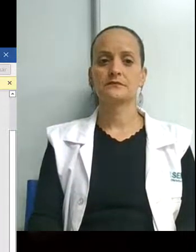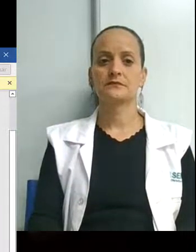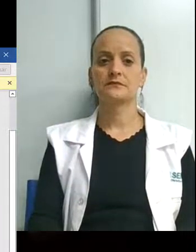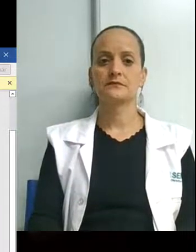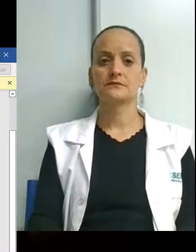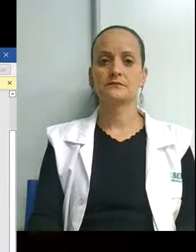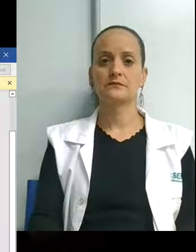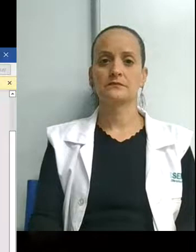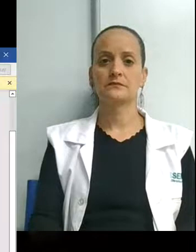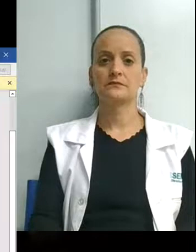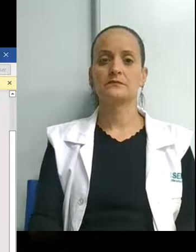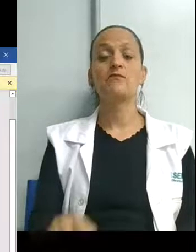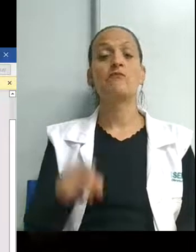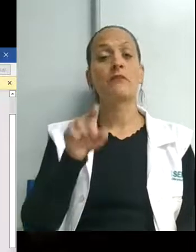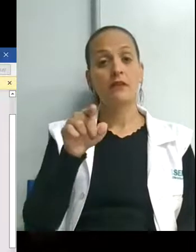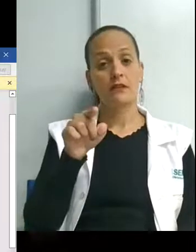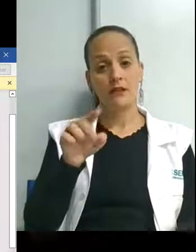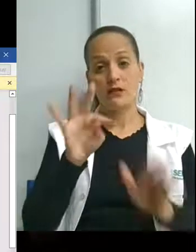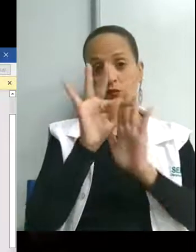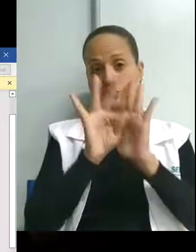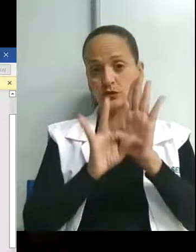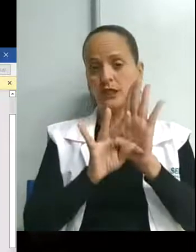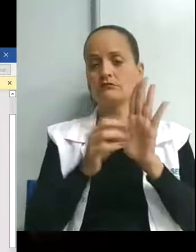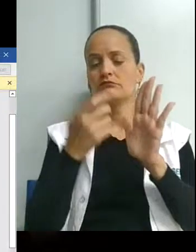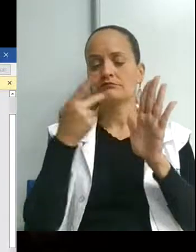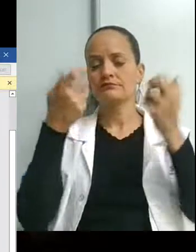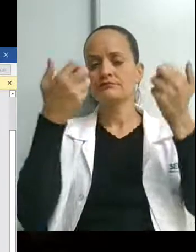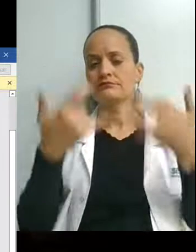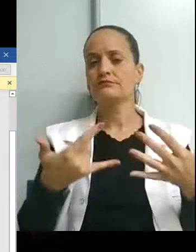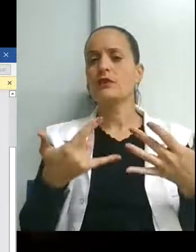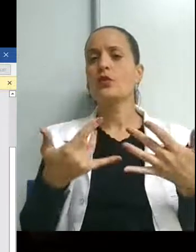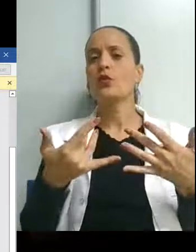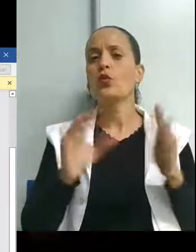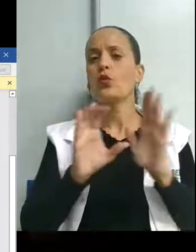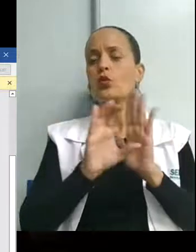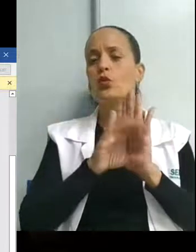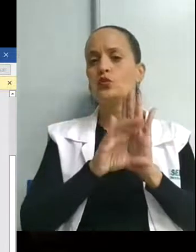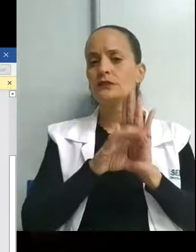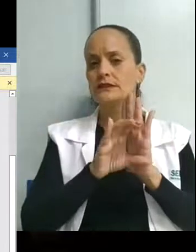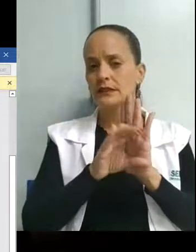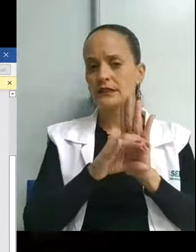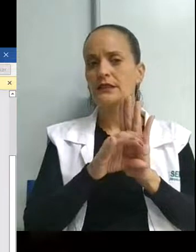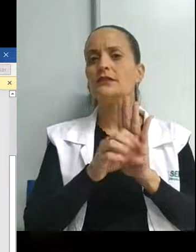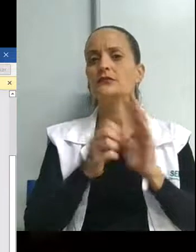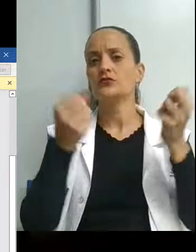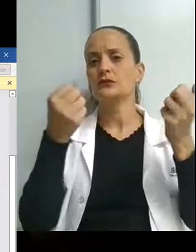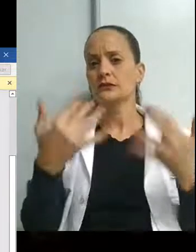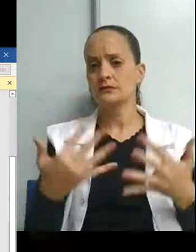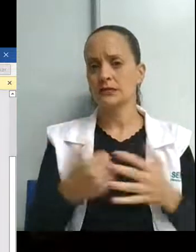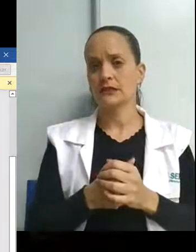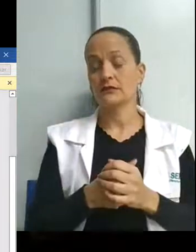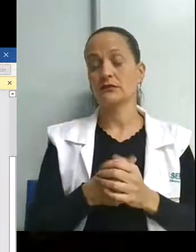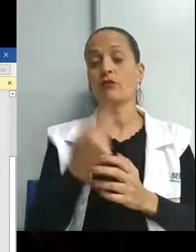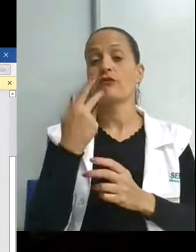um conceito aqui também, né? Que é a situação de aprendizagem 3, situação problema, né? Então, ó, agora que